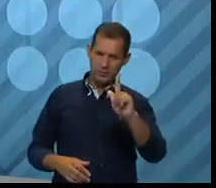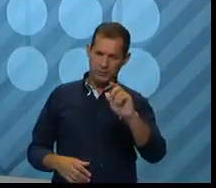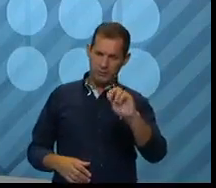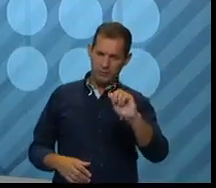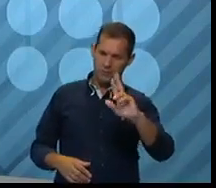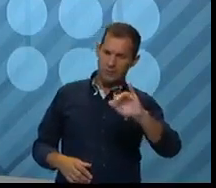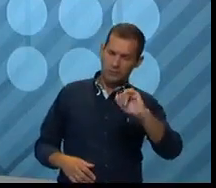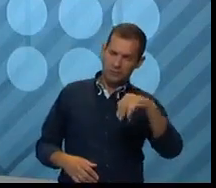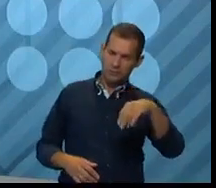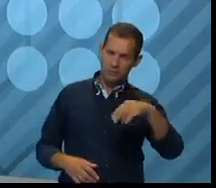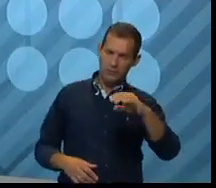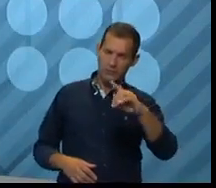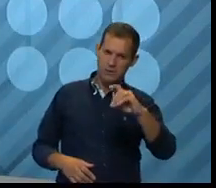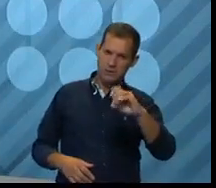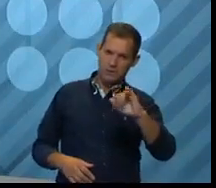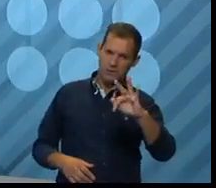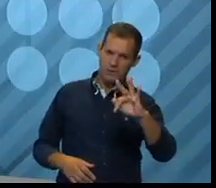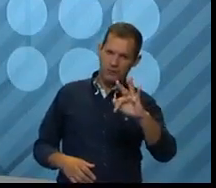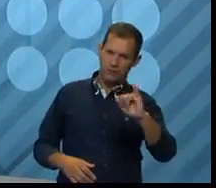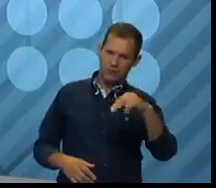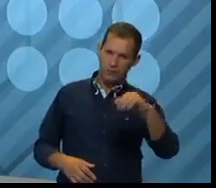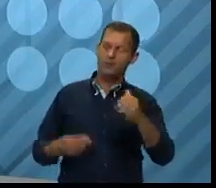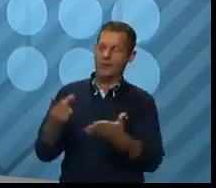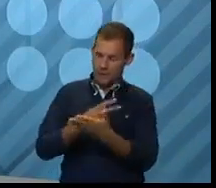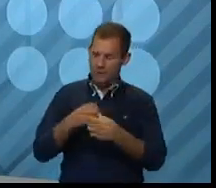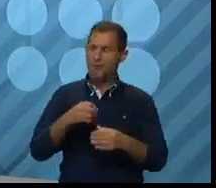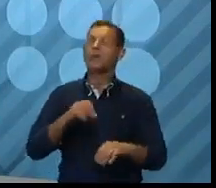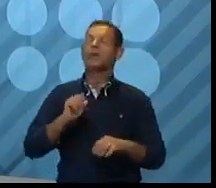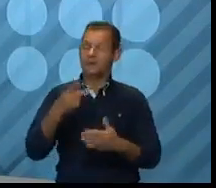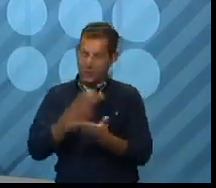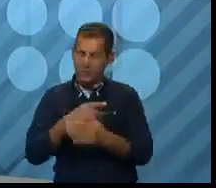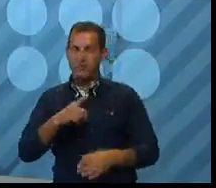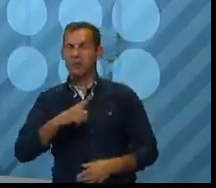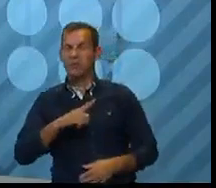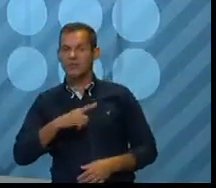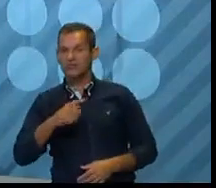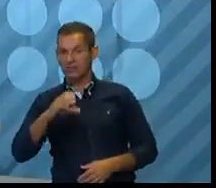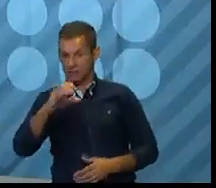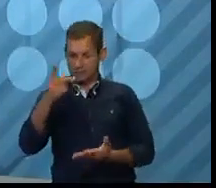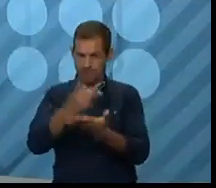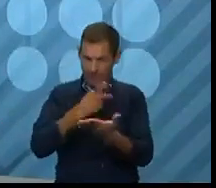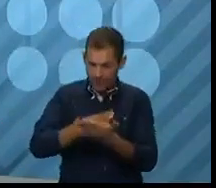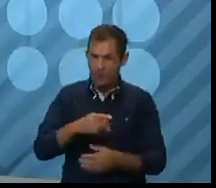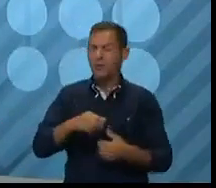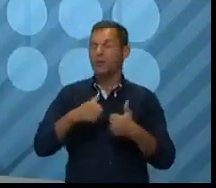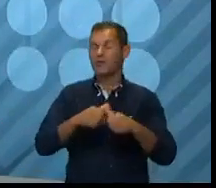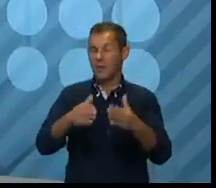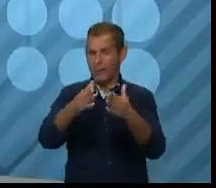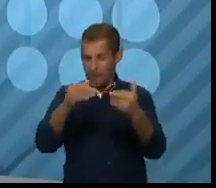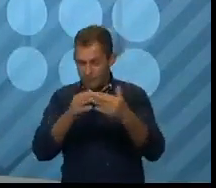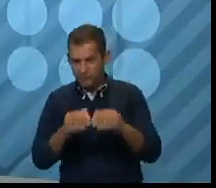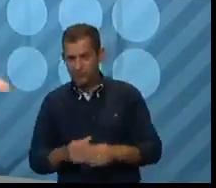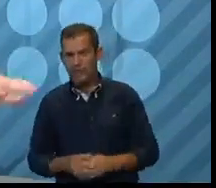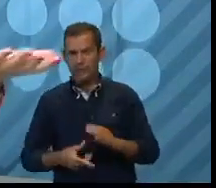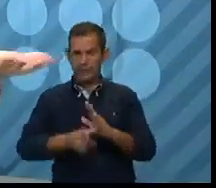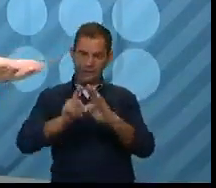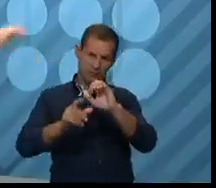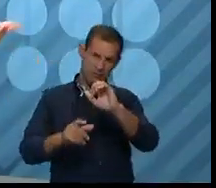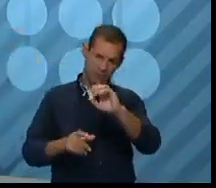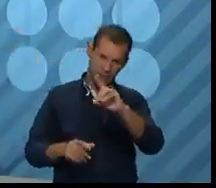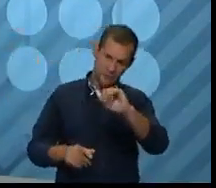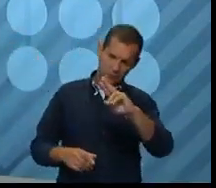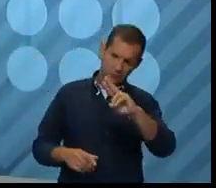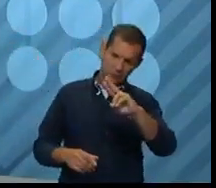Tá. Então, você tem que colocar o C. Se não estiver o C, está errado. Se você está pedindo a antiderivada